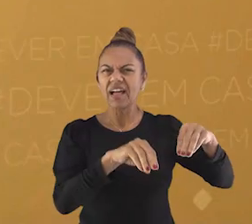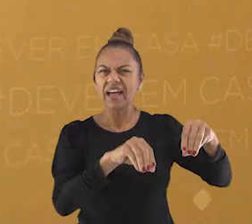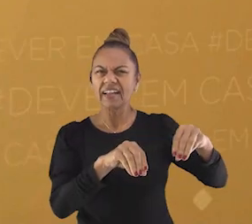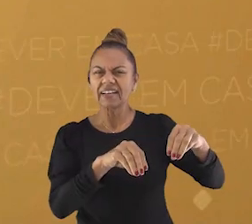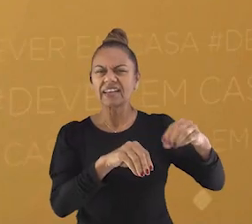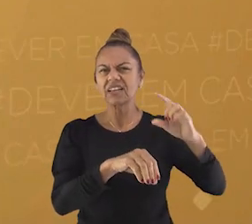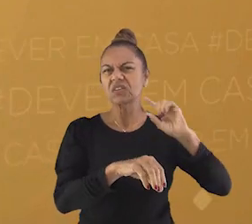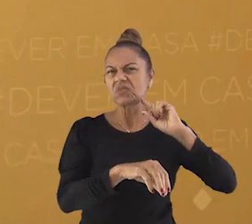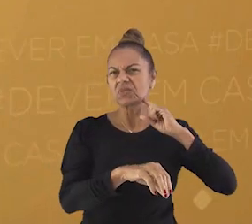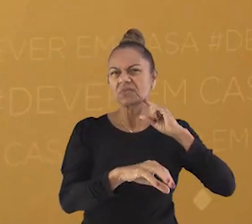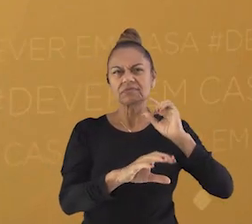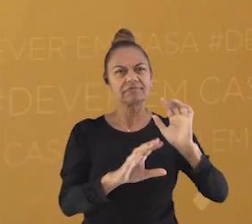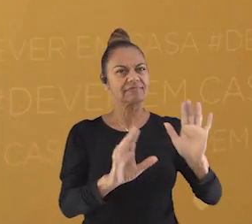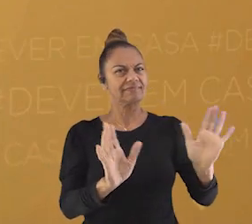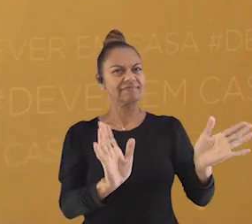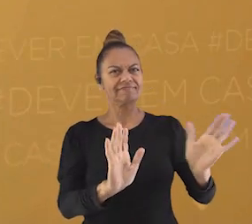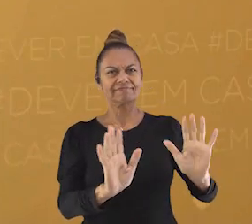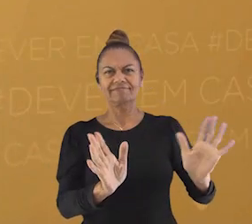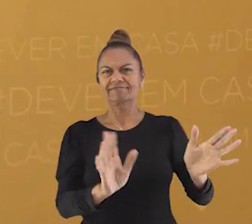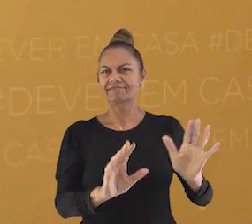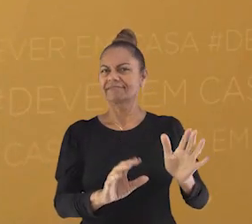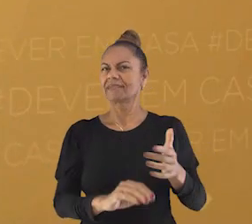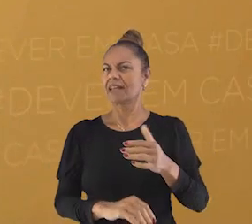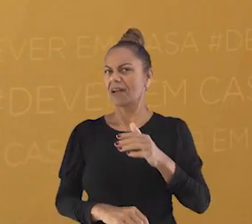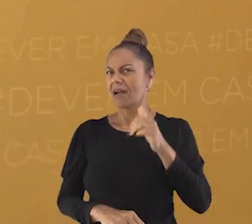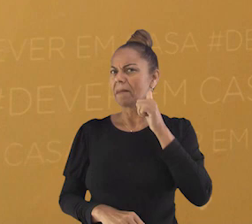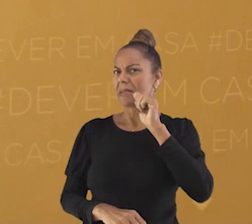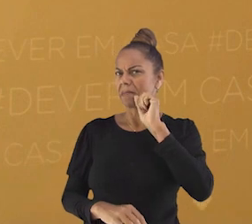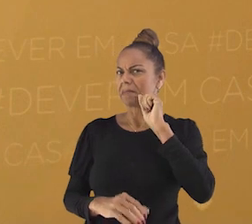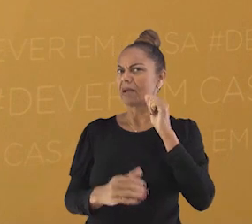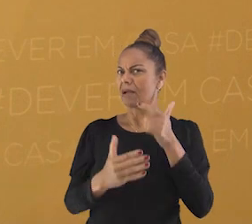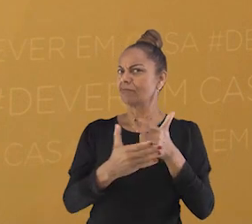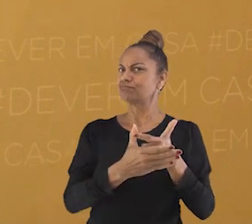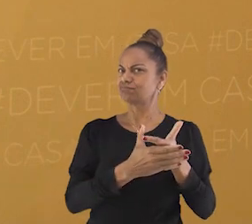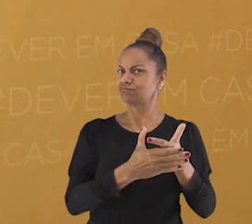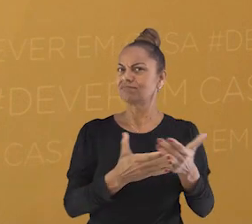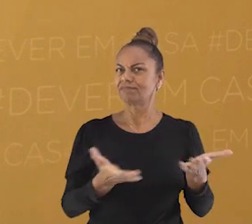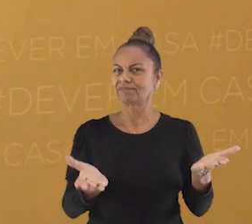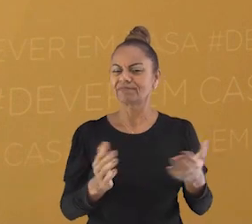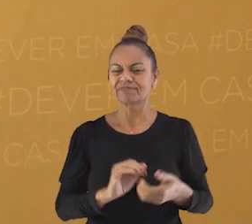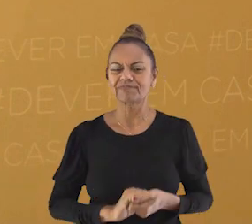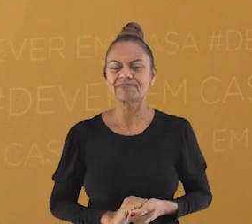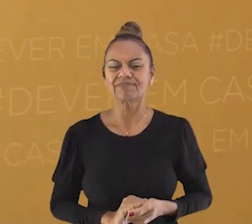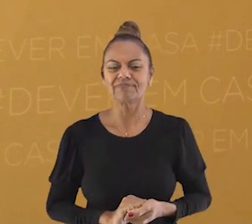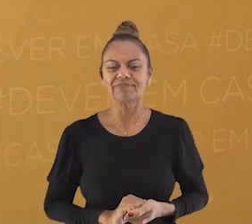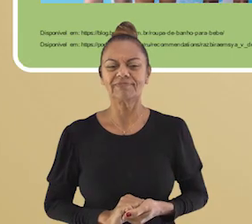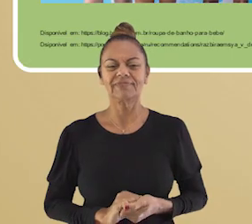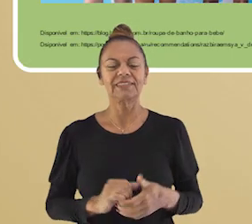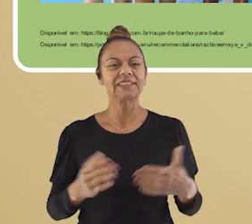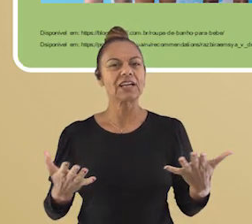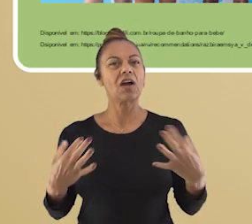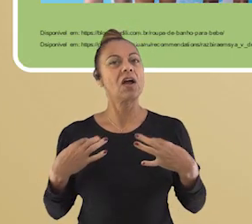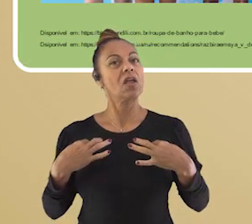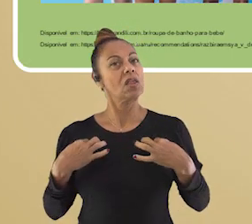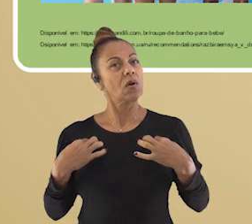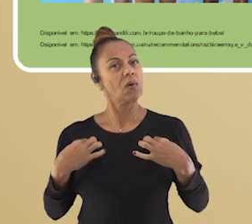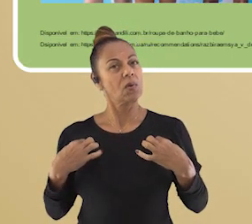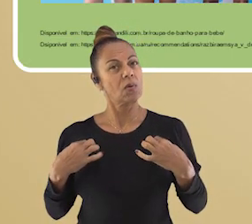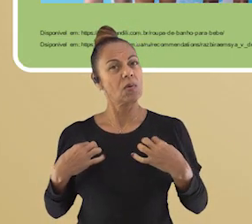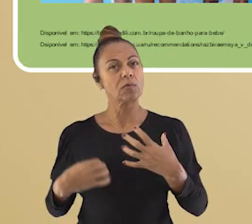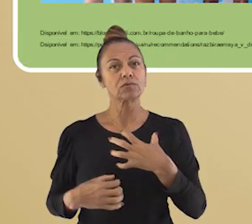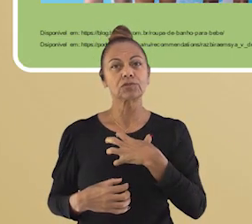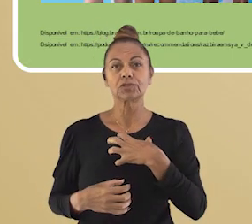descer no escorrega. Eu já consigo ouvir daqui a bronca que vocês iriam levar se fizessem uma coisa dessas. Essas formas